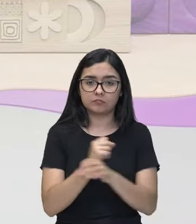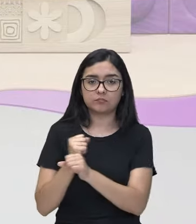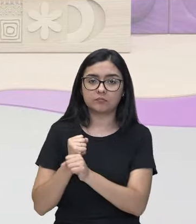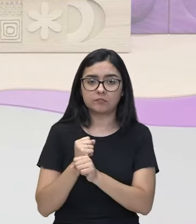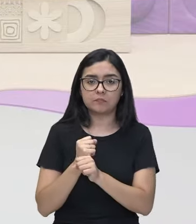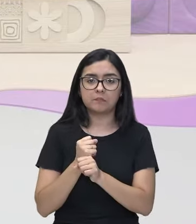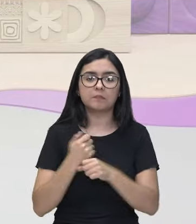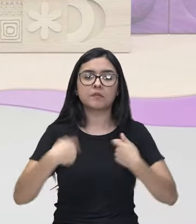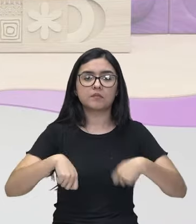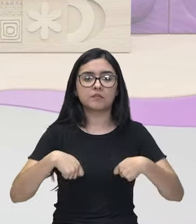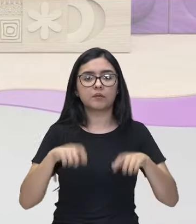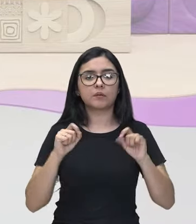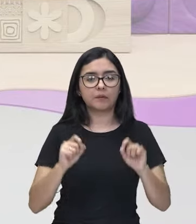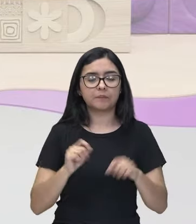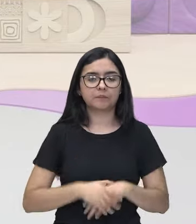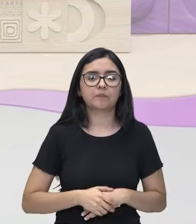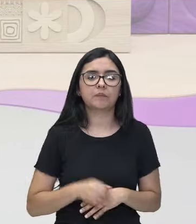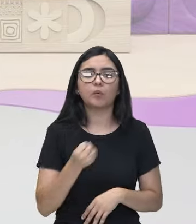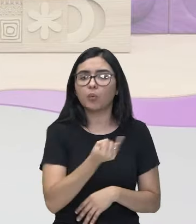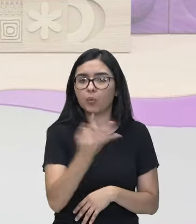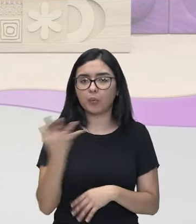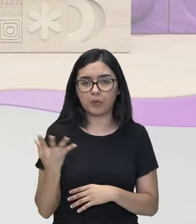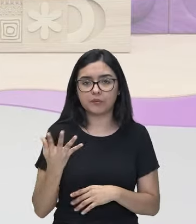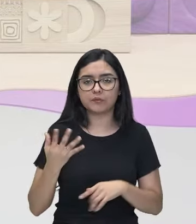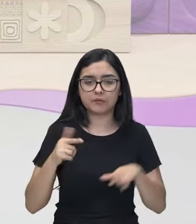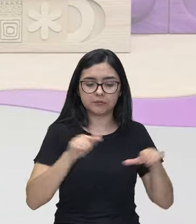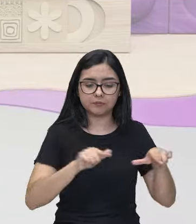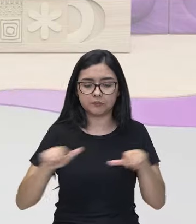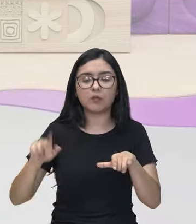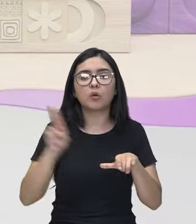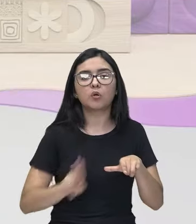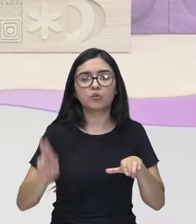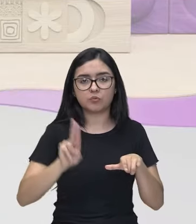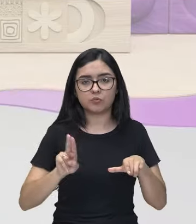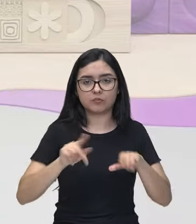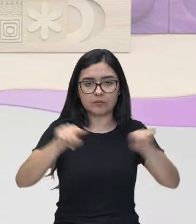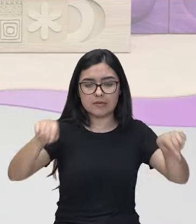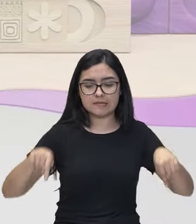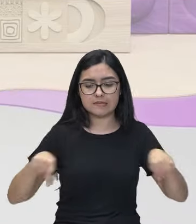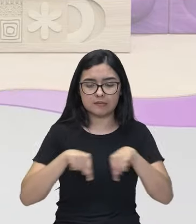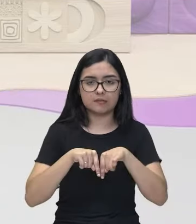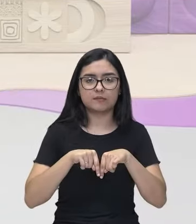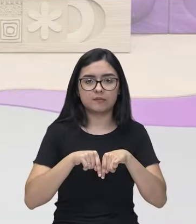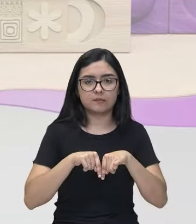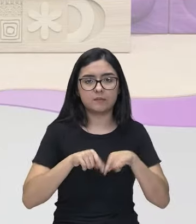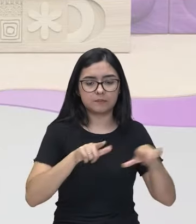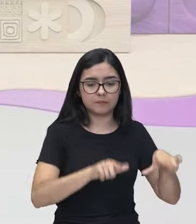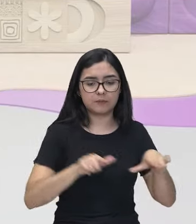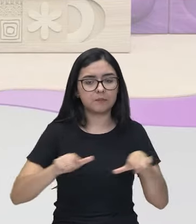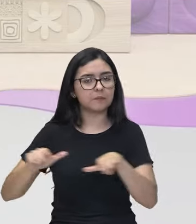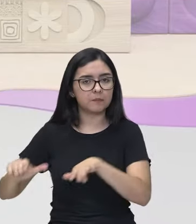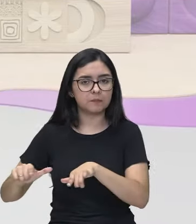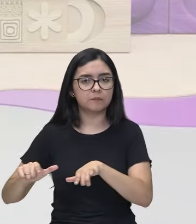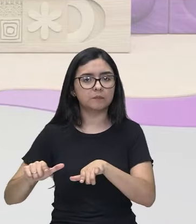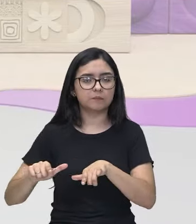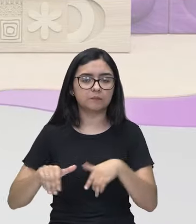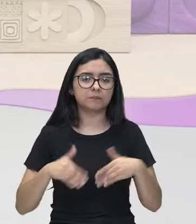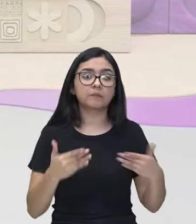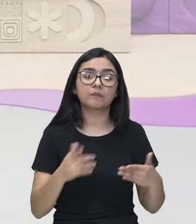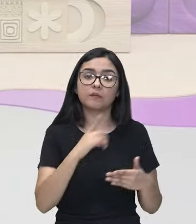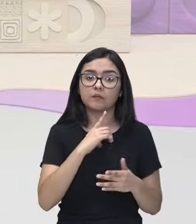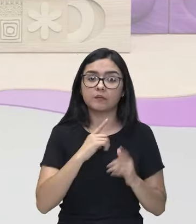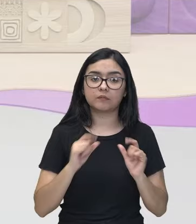observa aí, ó. Quantas lajotas ele usou para instalar na sala, né, no piso da sala? E aí tu tem a seguinte